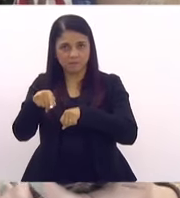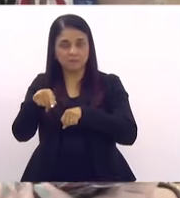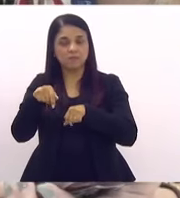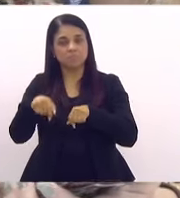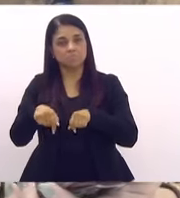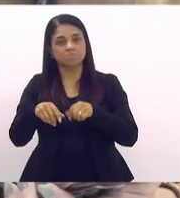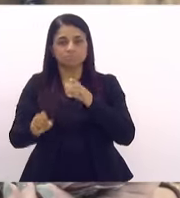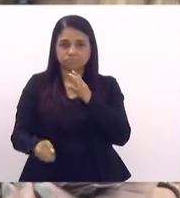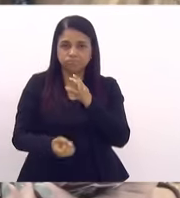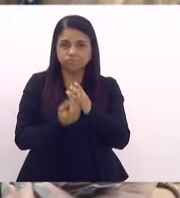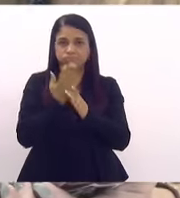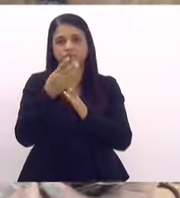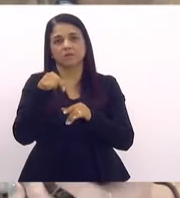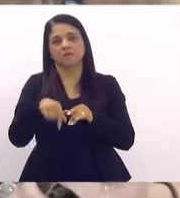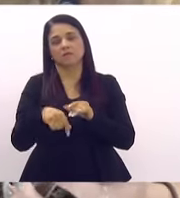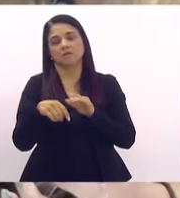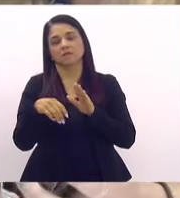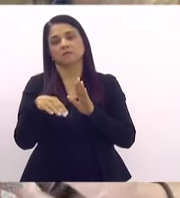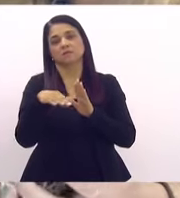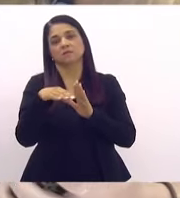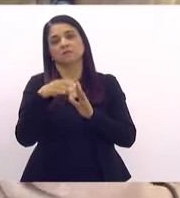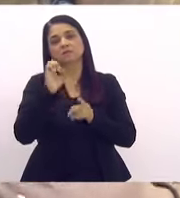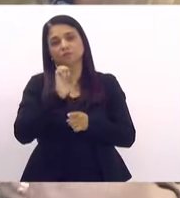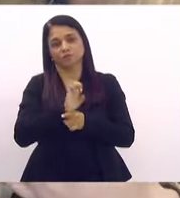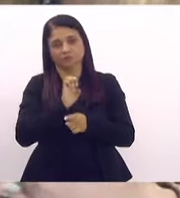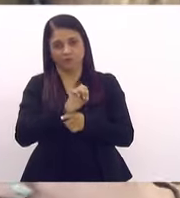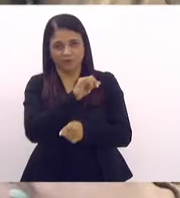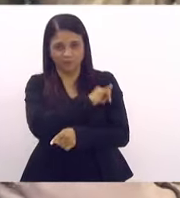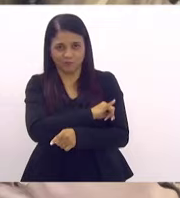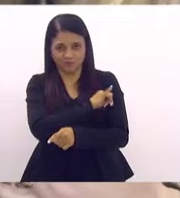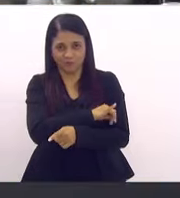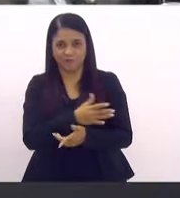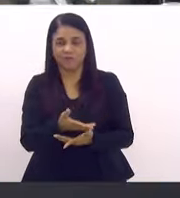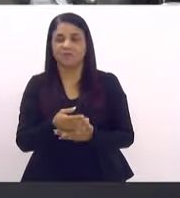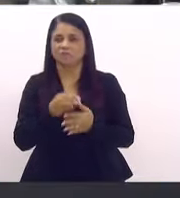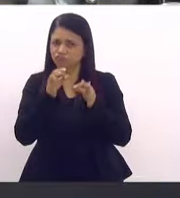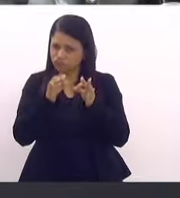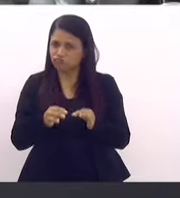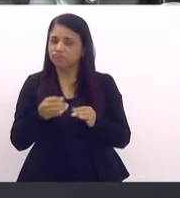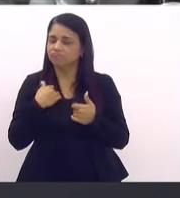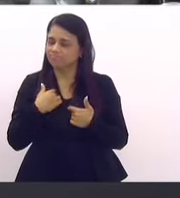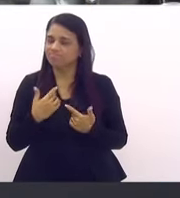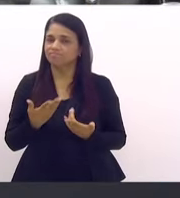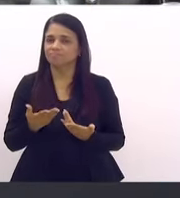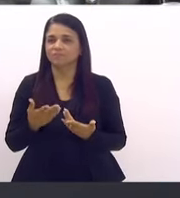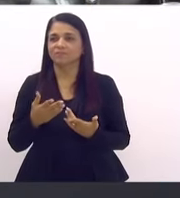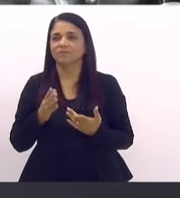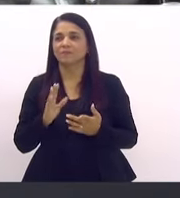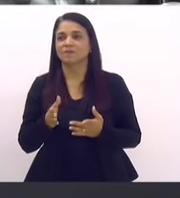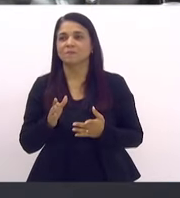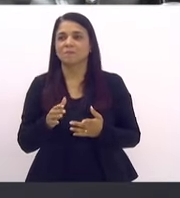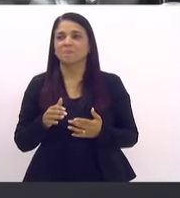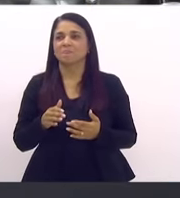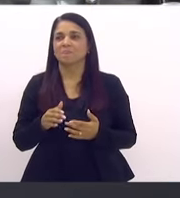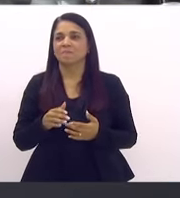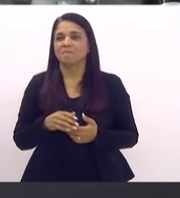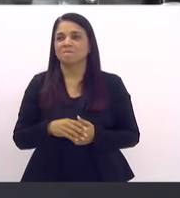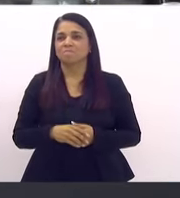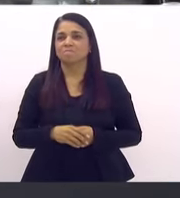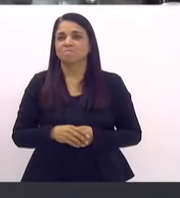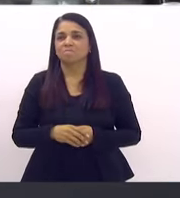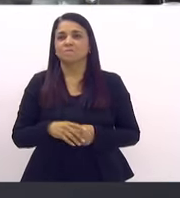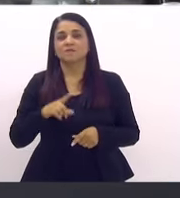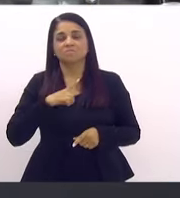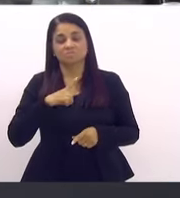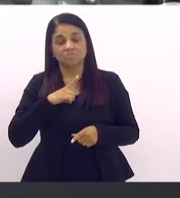está tentando implantar aqui no nosso estado. É justo, a gente já que pegou e já popularizou. Eu acho que deve haver